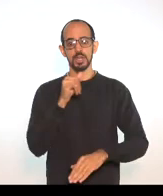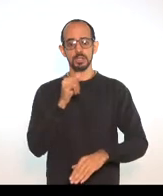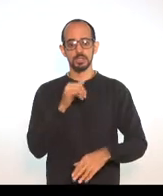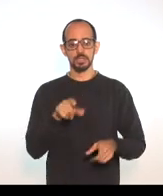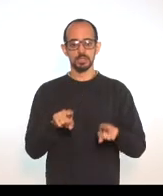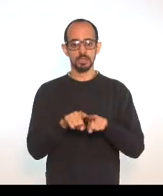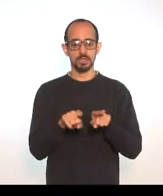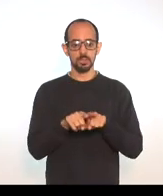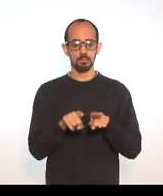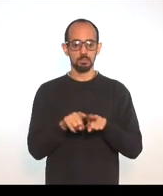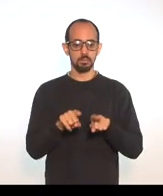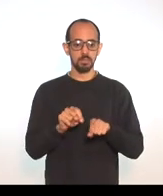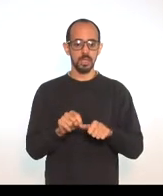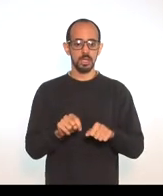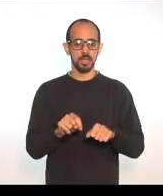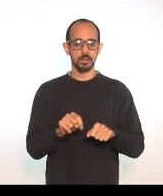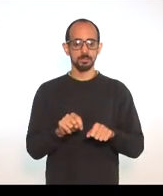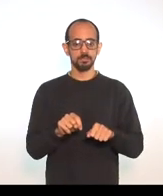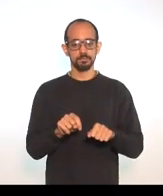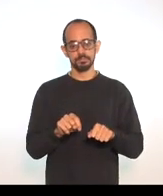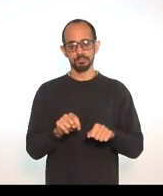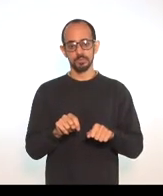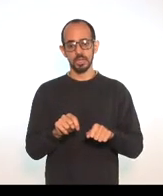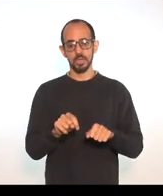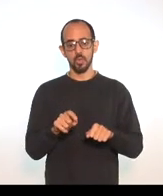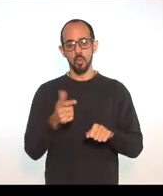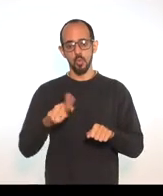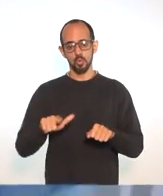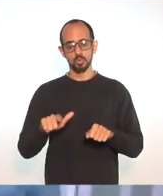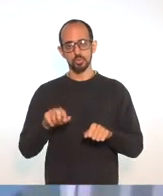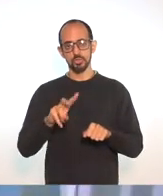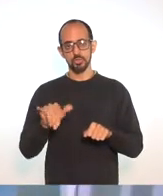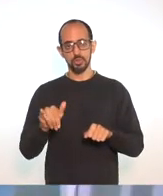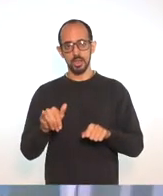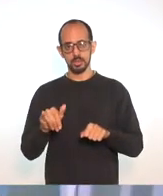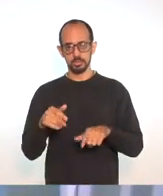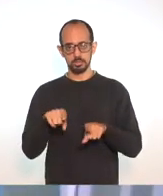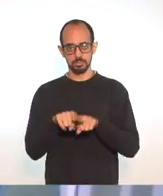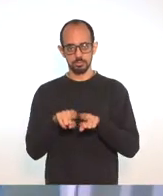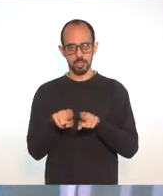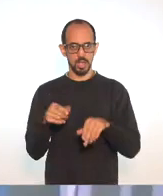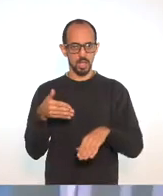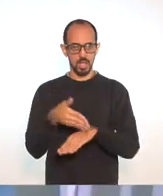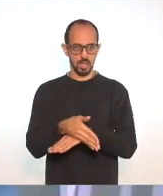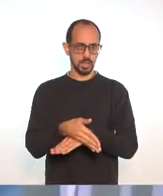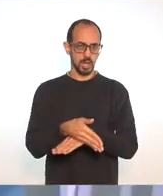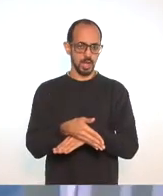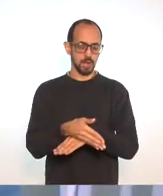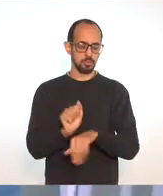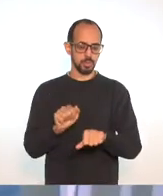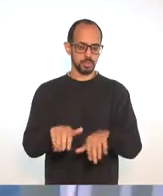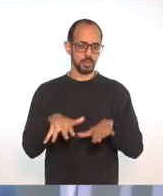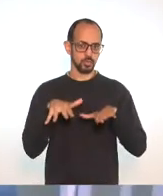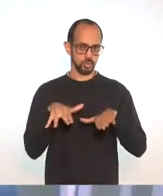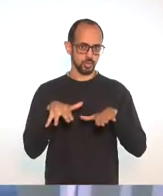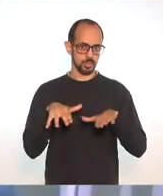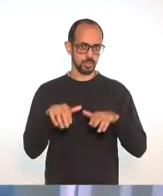mandatos que eventualmente é da vão se incorporar essa audiência pública pois bem é o projeto de lei complementar